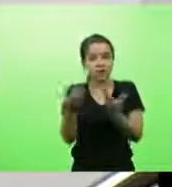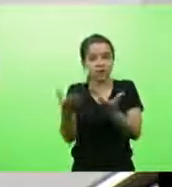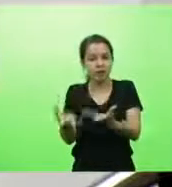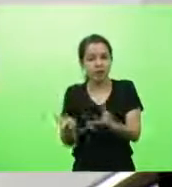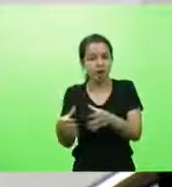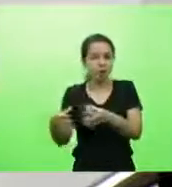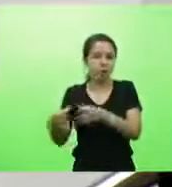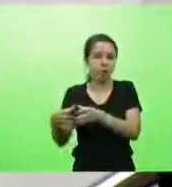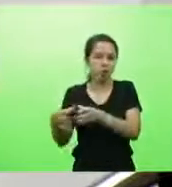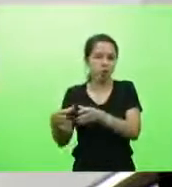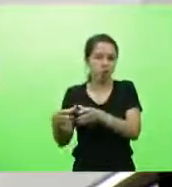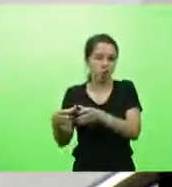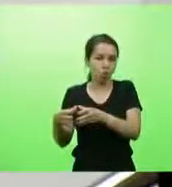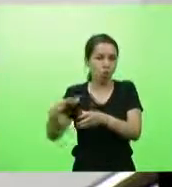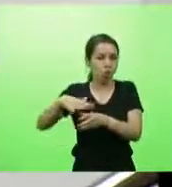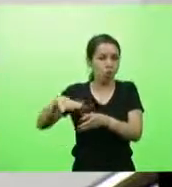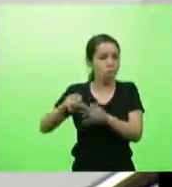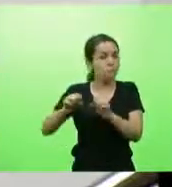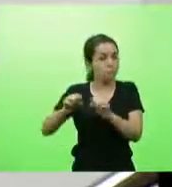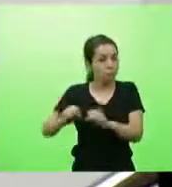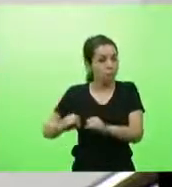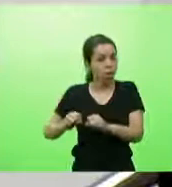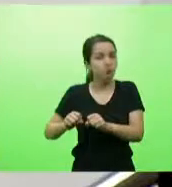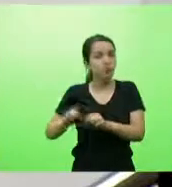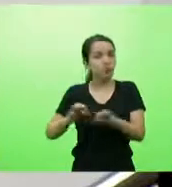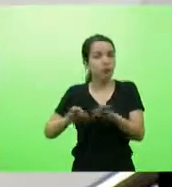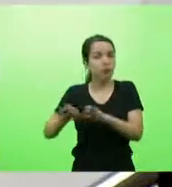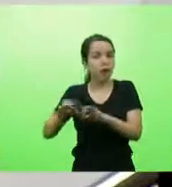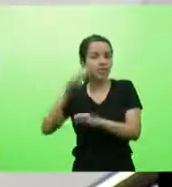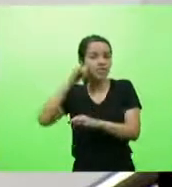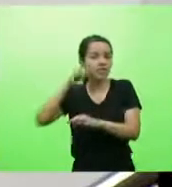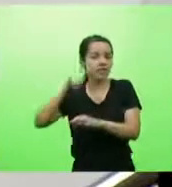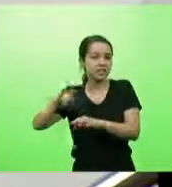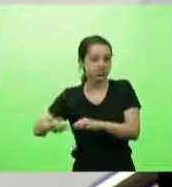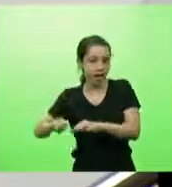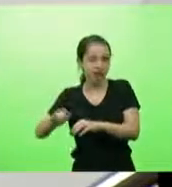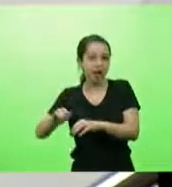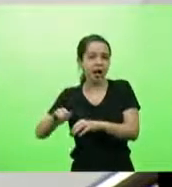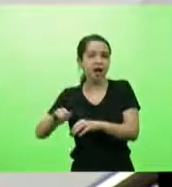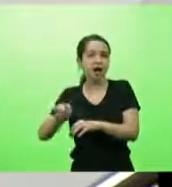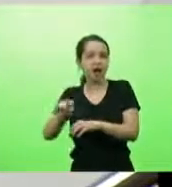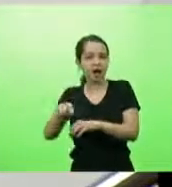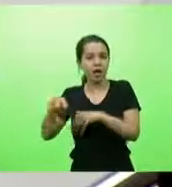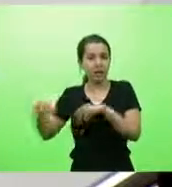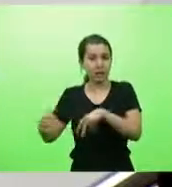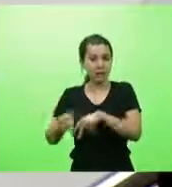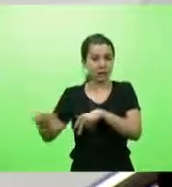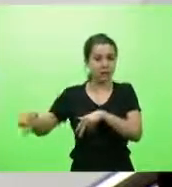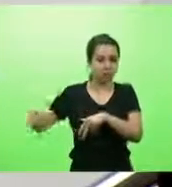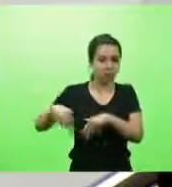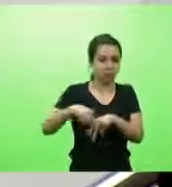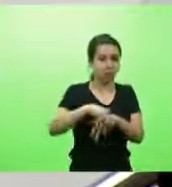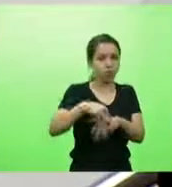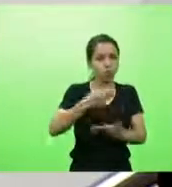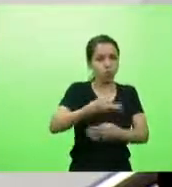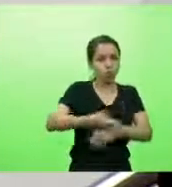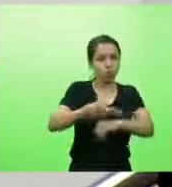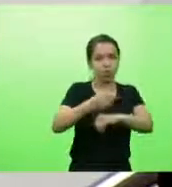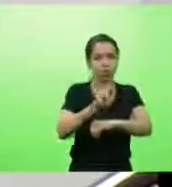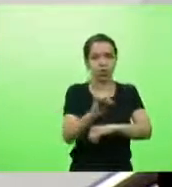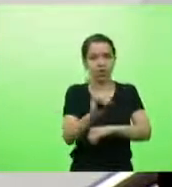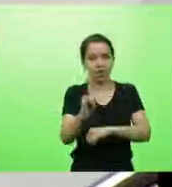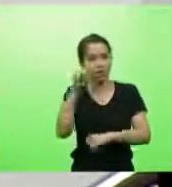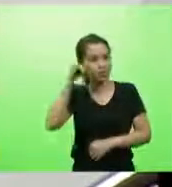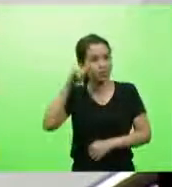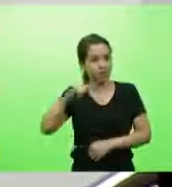dessa que pode evitar que 80% dos pacientes cheguem até a UTI. Nós não temos. Arrecadamos 3 bilhões de reais